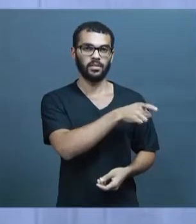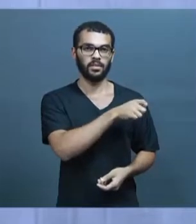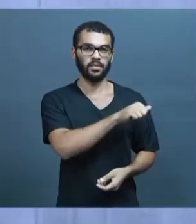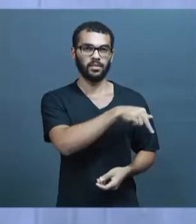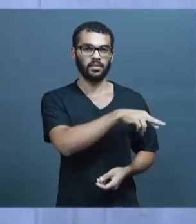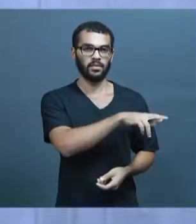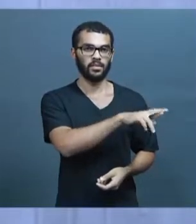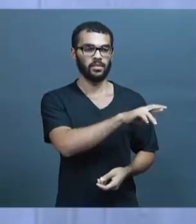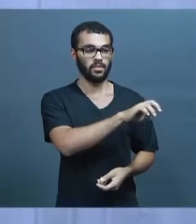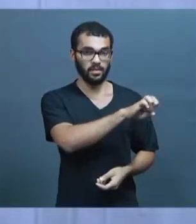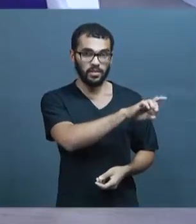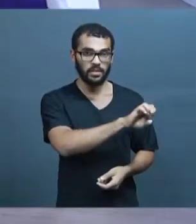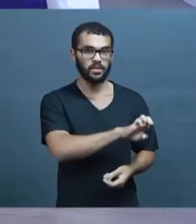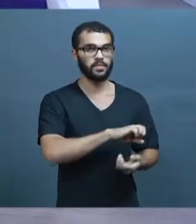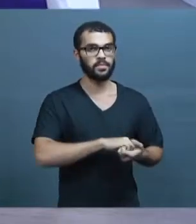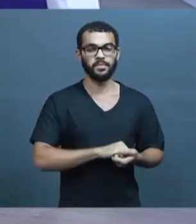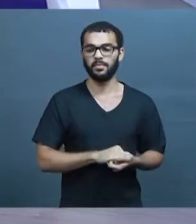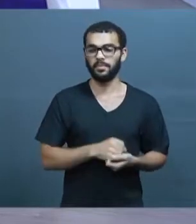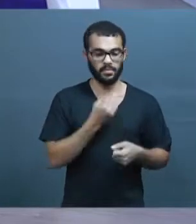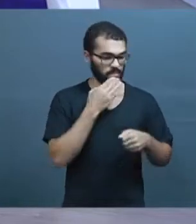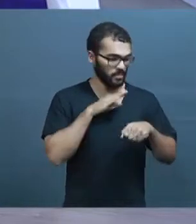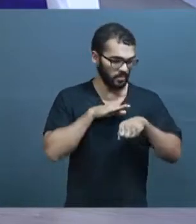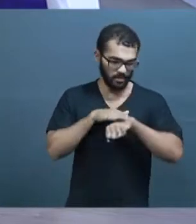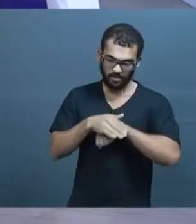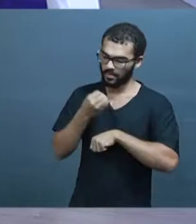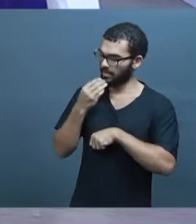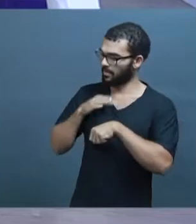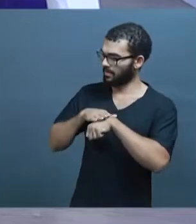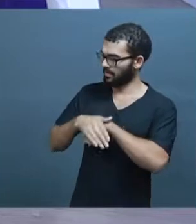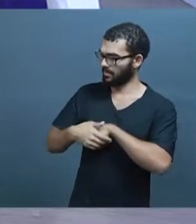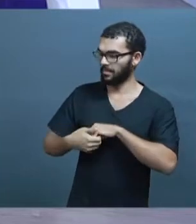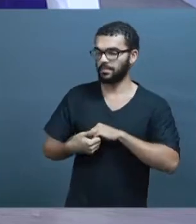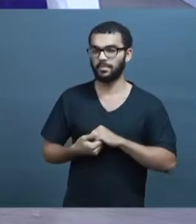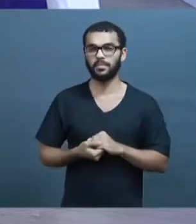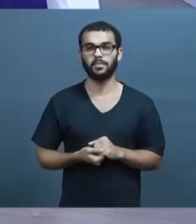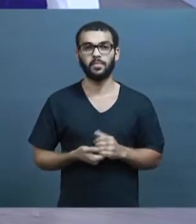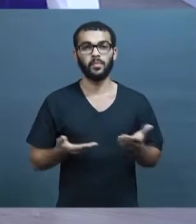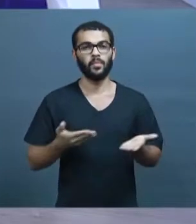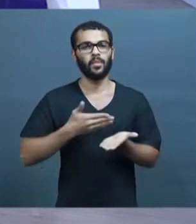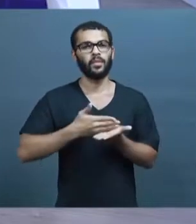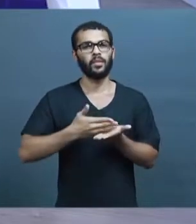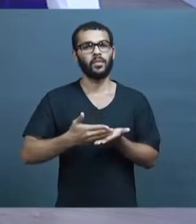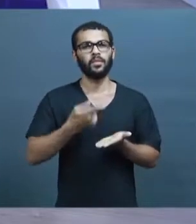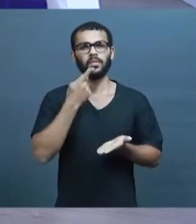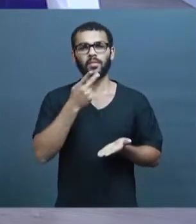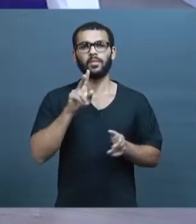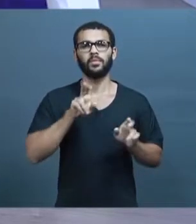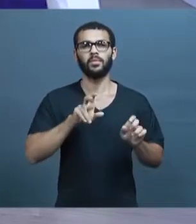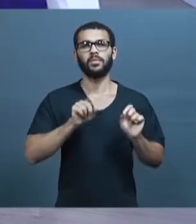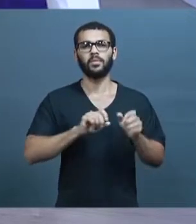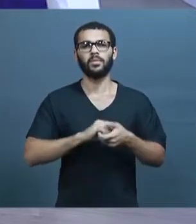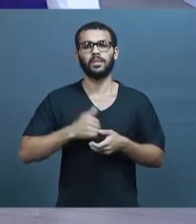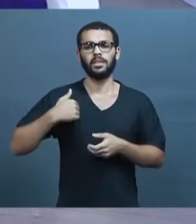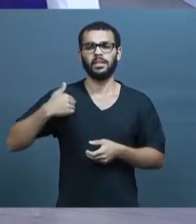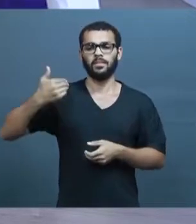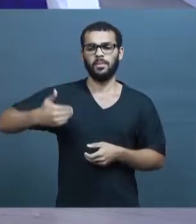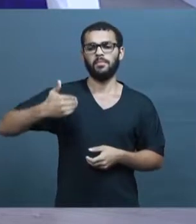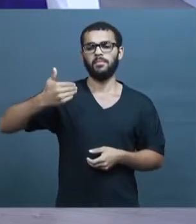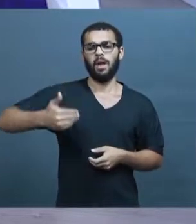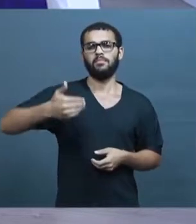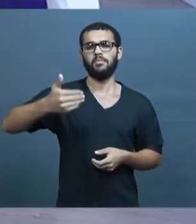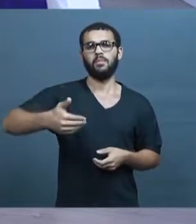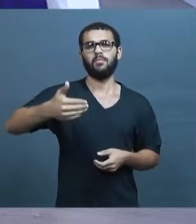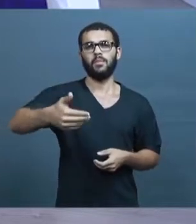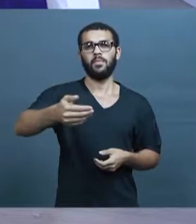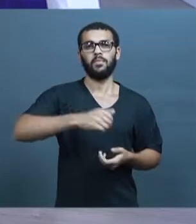bem? Tudo bem. Gostaria de começar hoje falando sobre essa tramitação. O governo tem pressa para aprovar